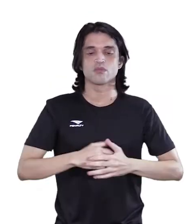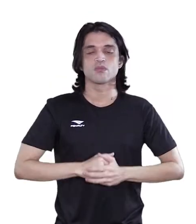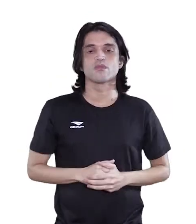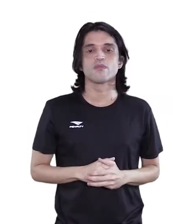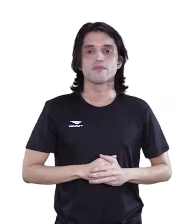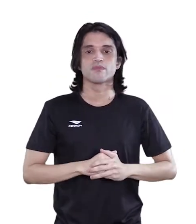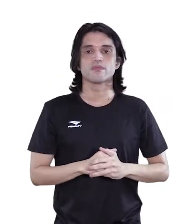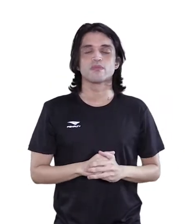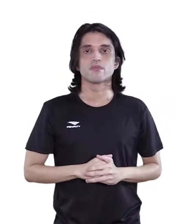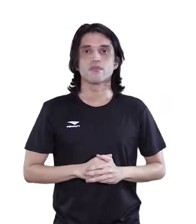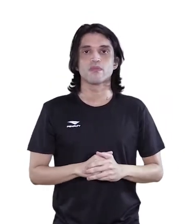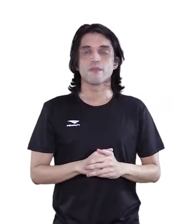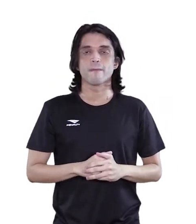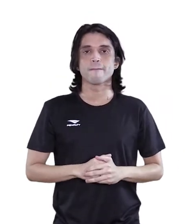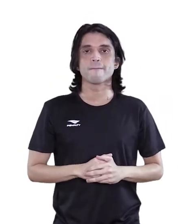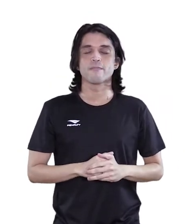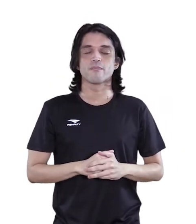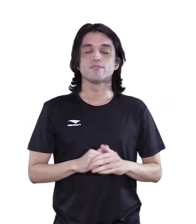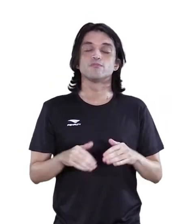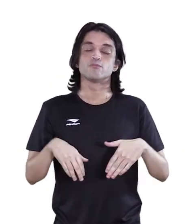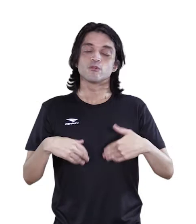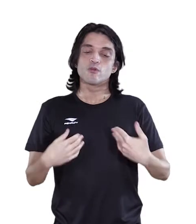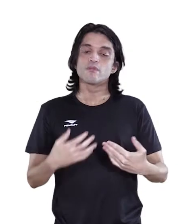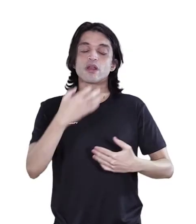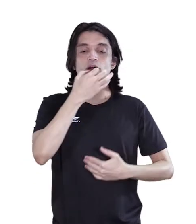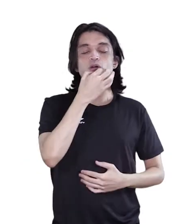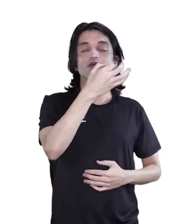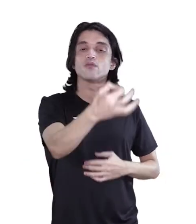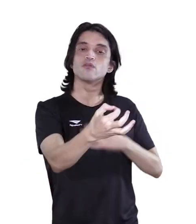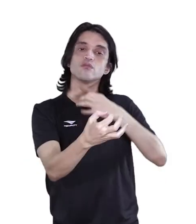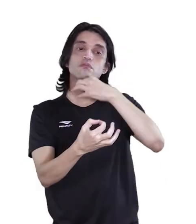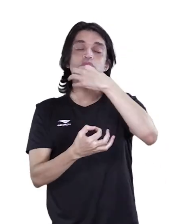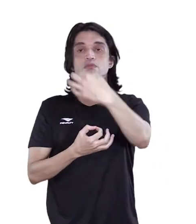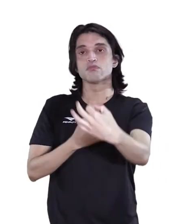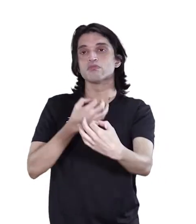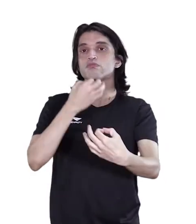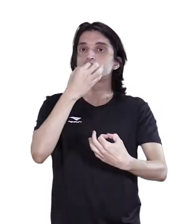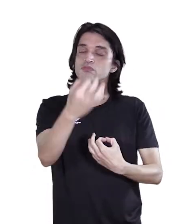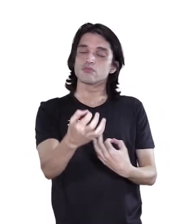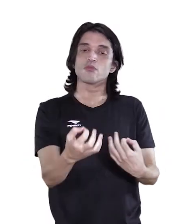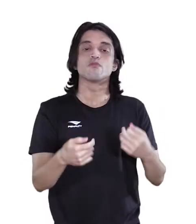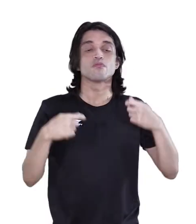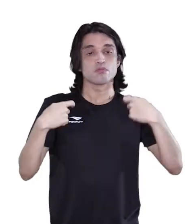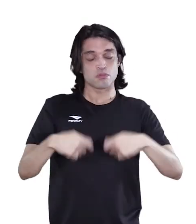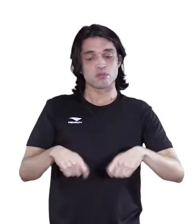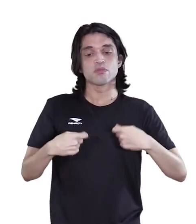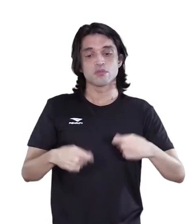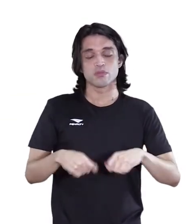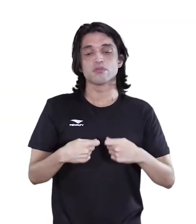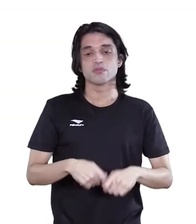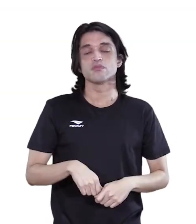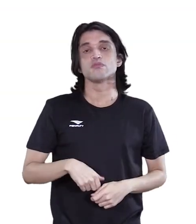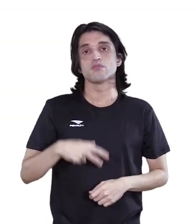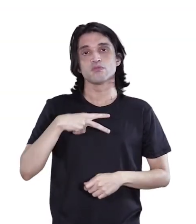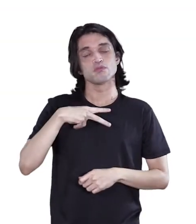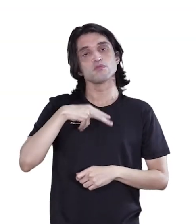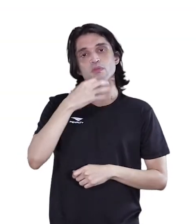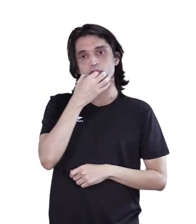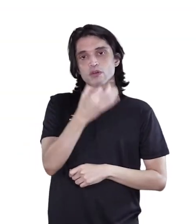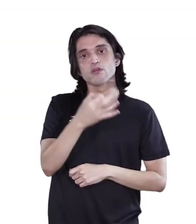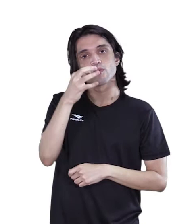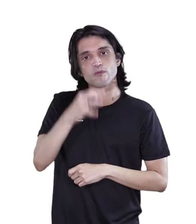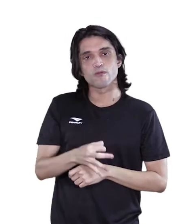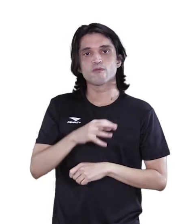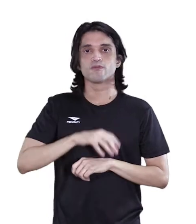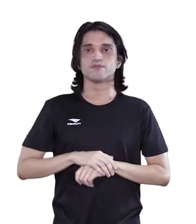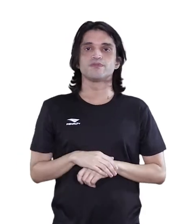ter um ponto de vista formado acerca de determinado tema de relevância social. Por exemplo, um